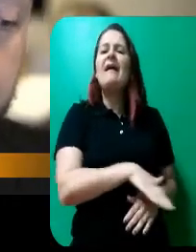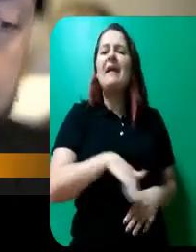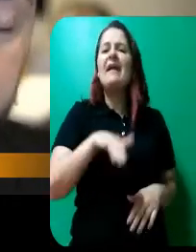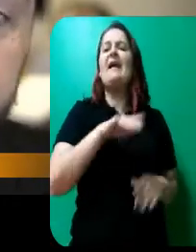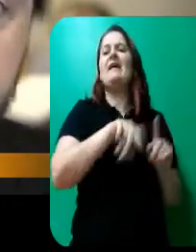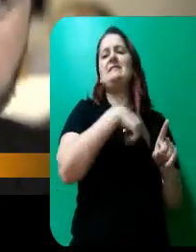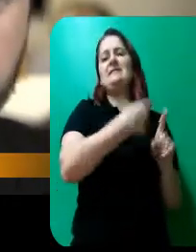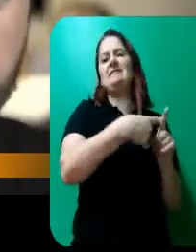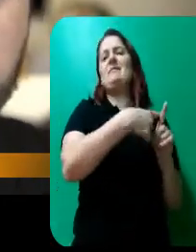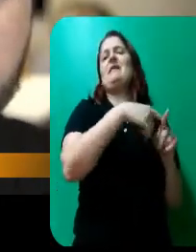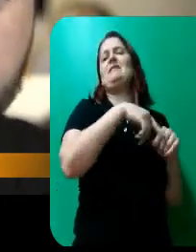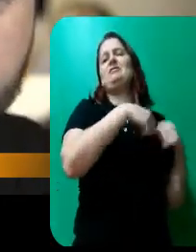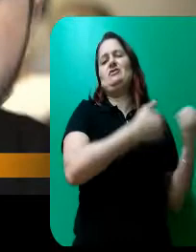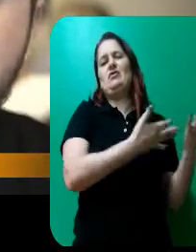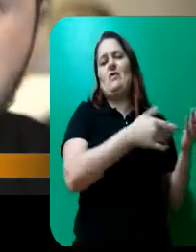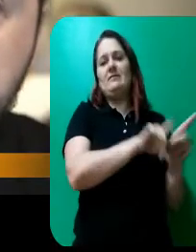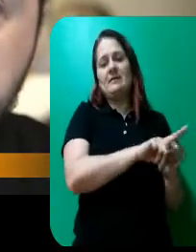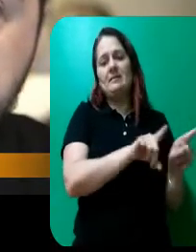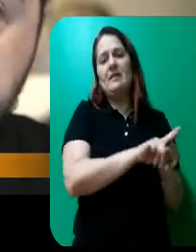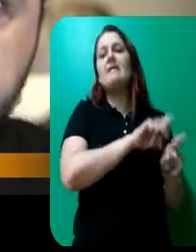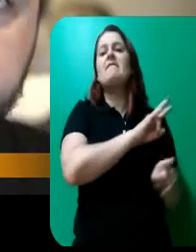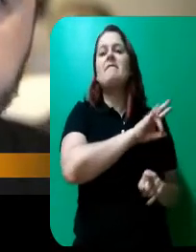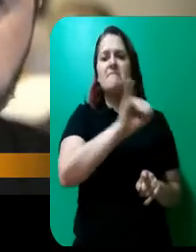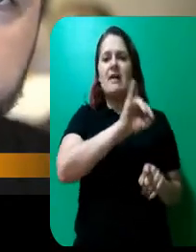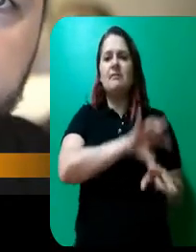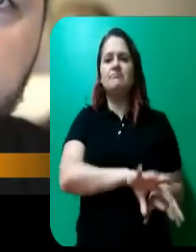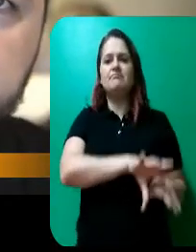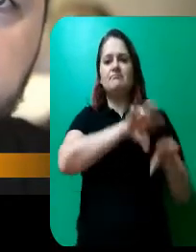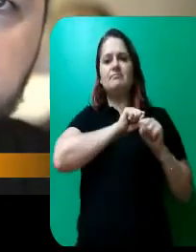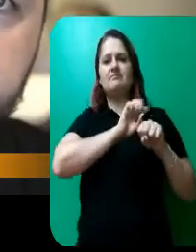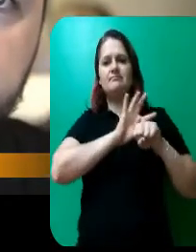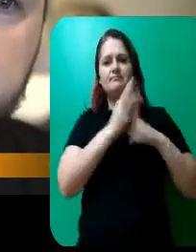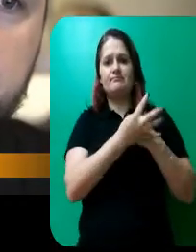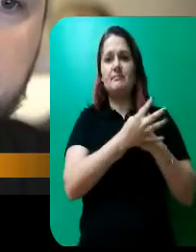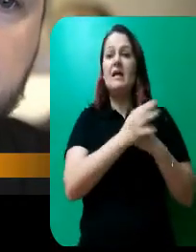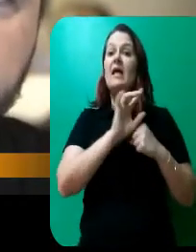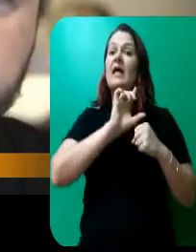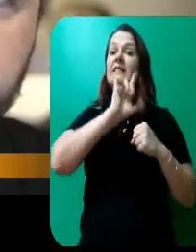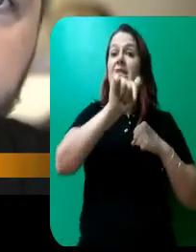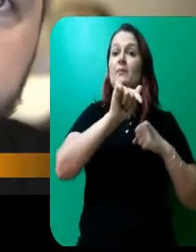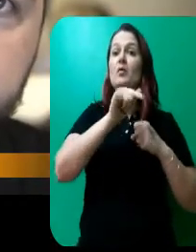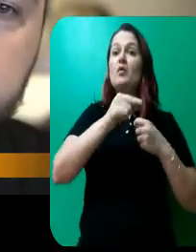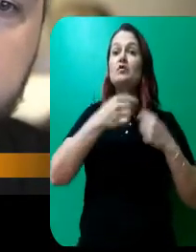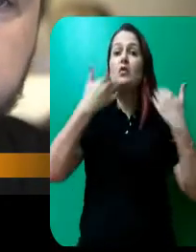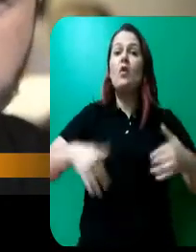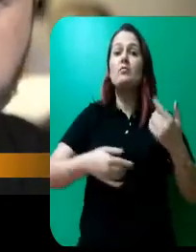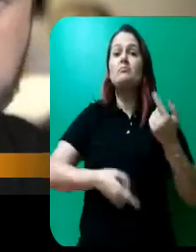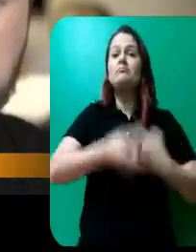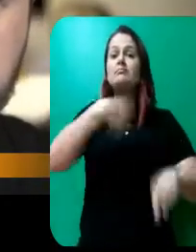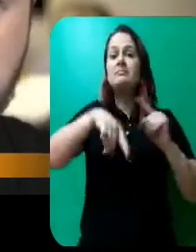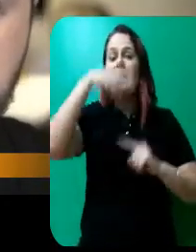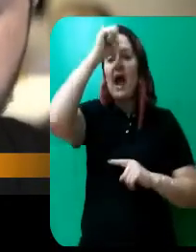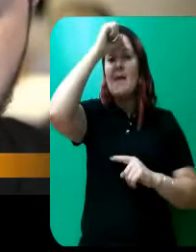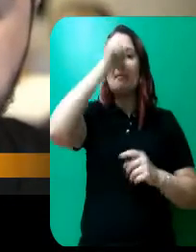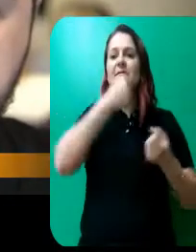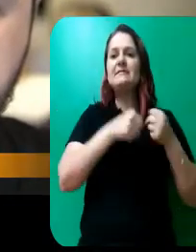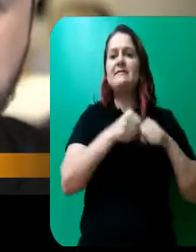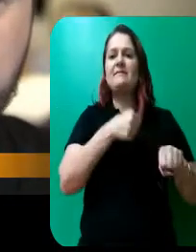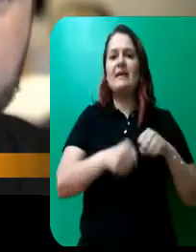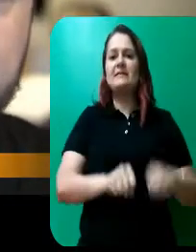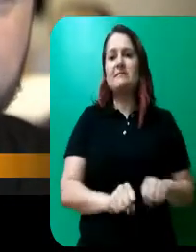vão desenvolver a doença e vão ficar imunes. E aí tá bom. E com eles imunes, o resto do país não pega mais